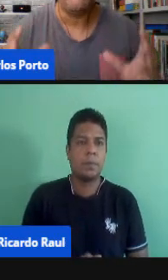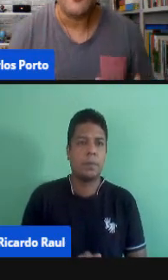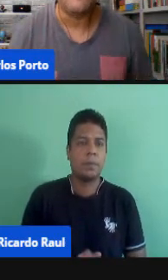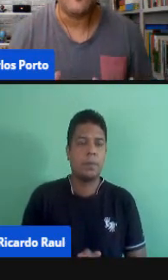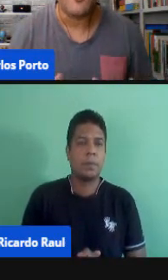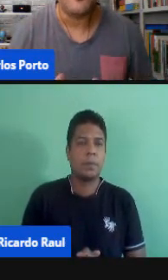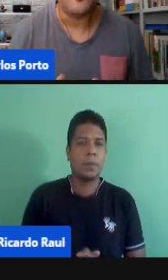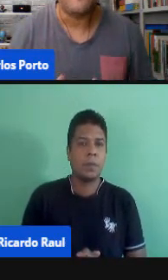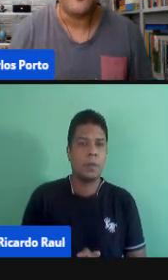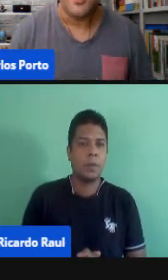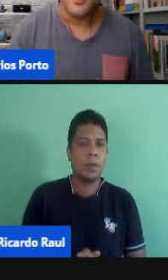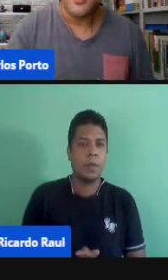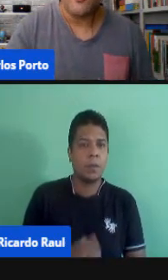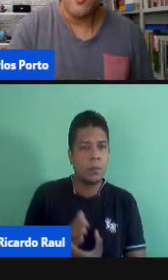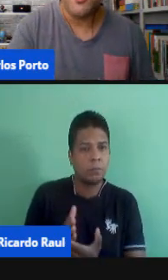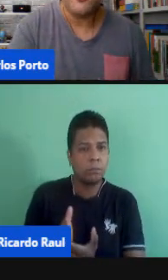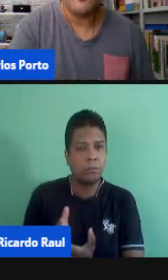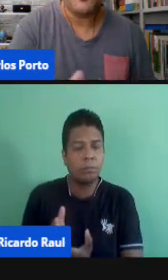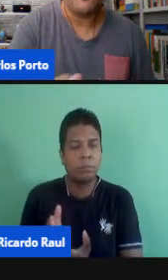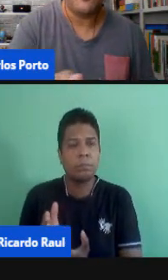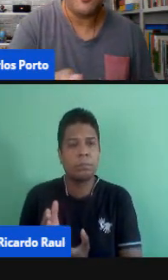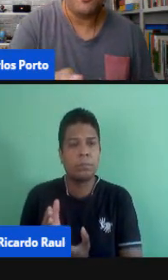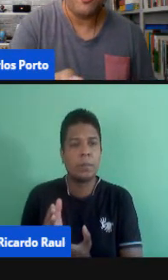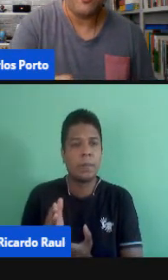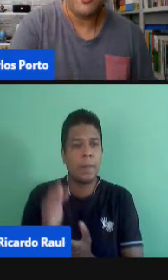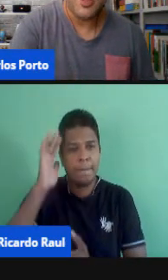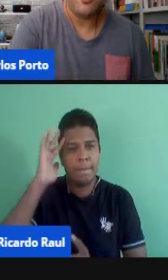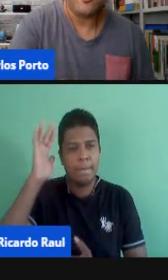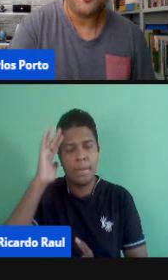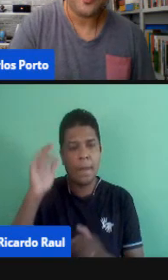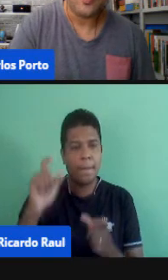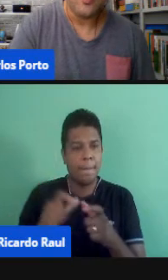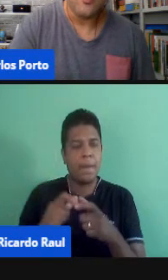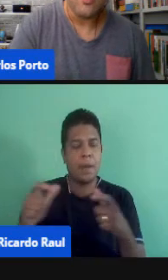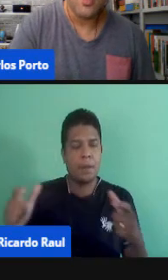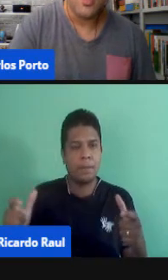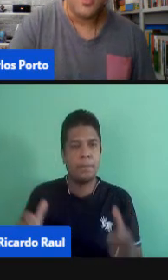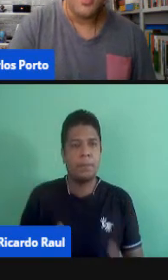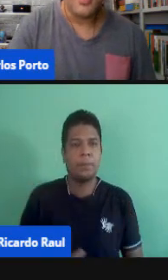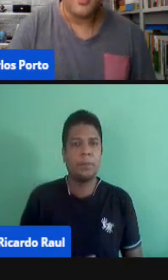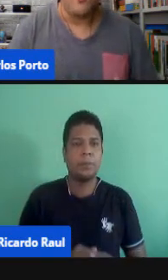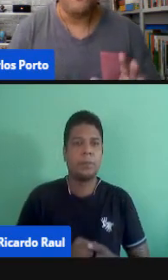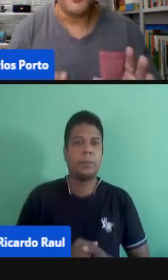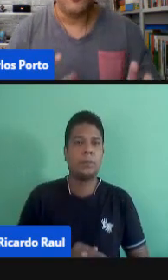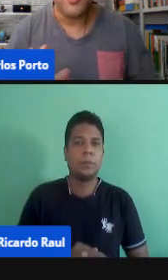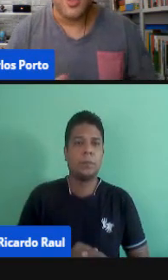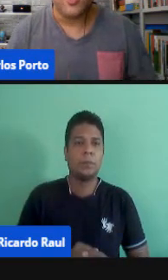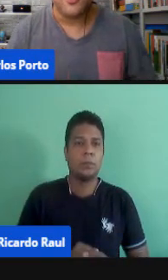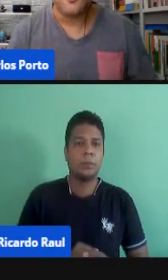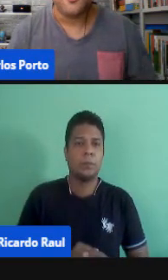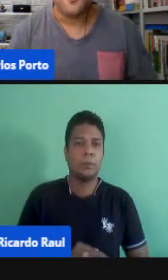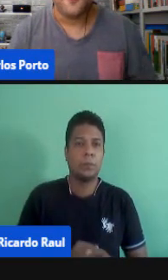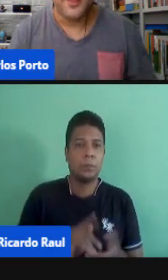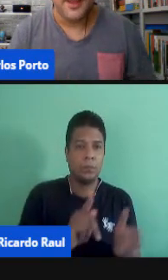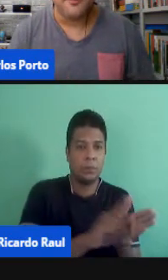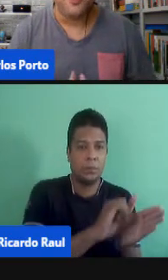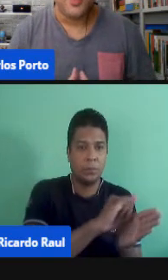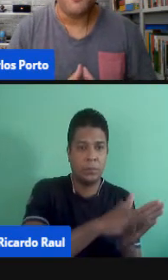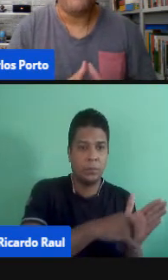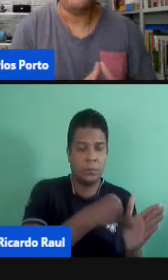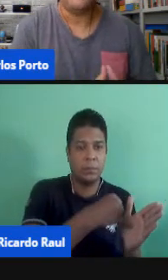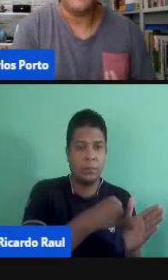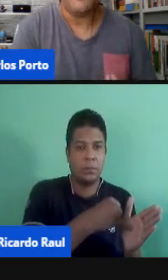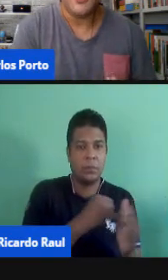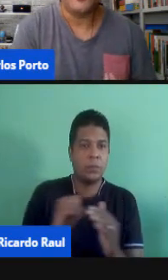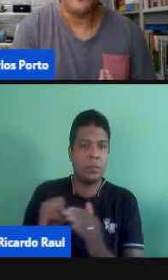para uma reflexão maior. E agora eu apresento para você no próximo slide um plano de aula, né,